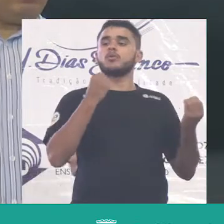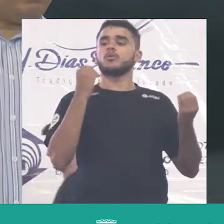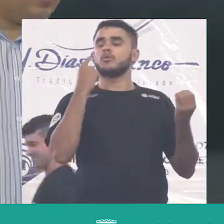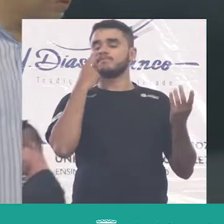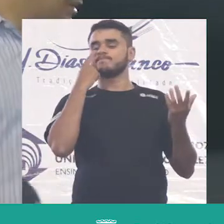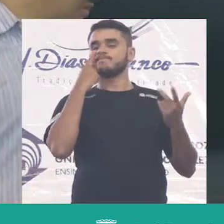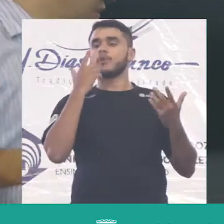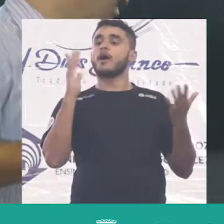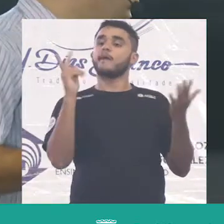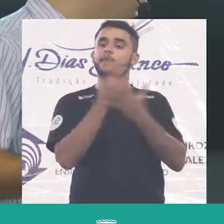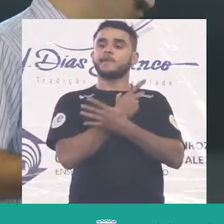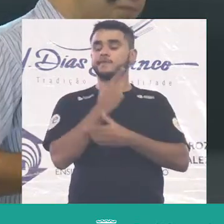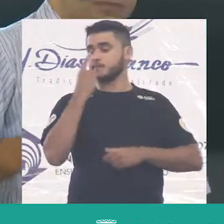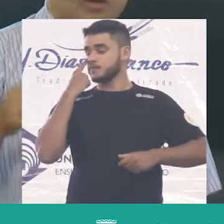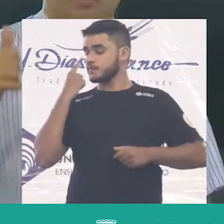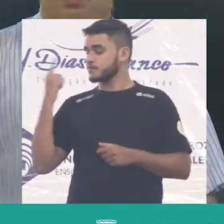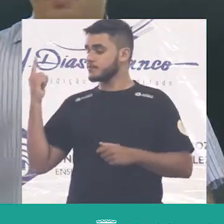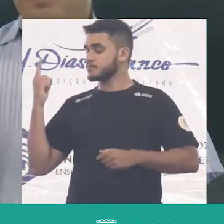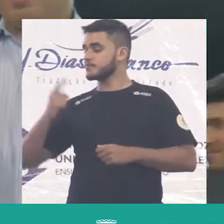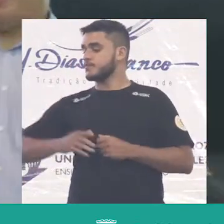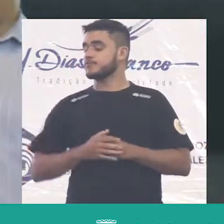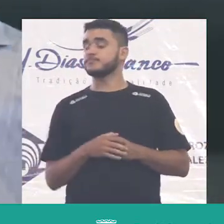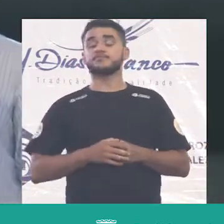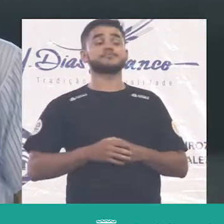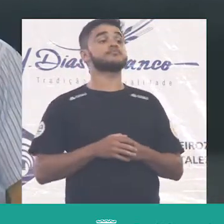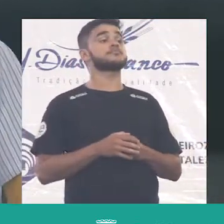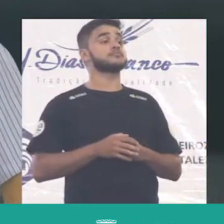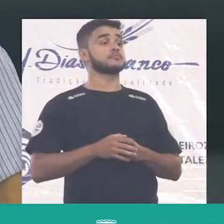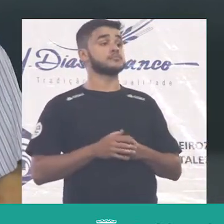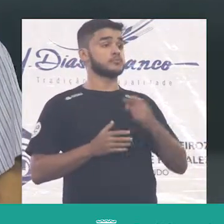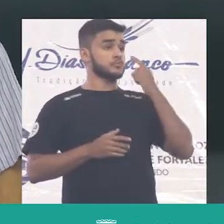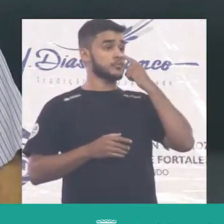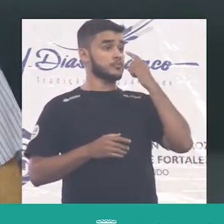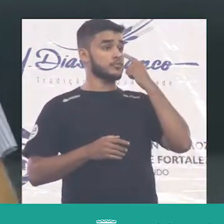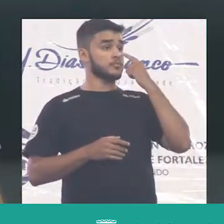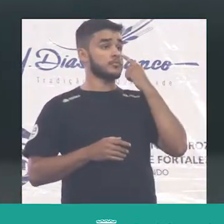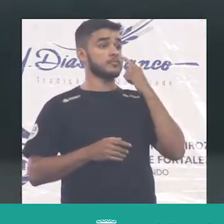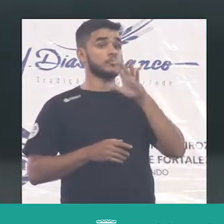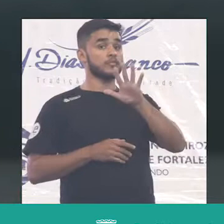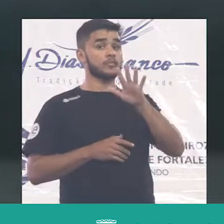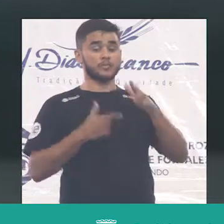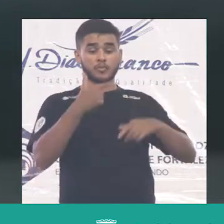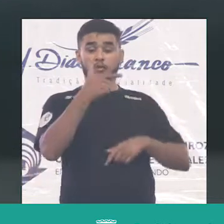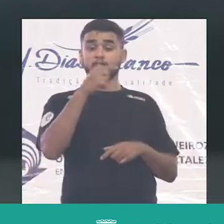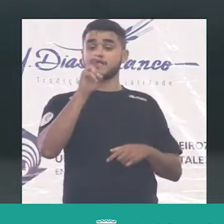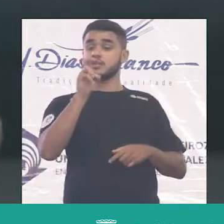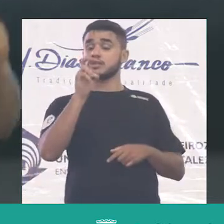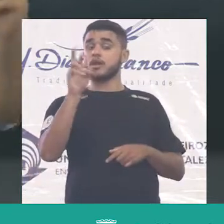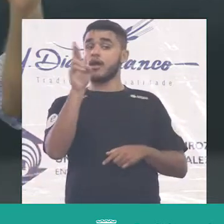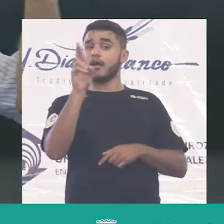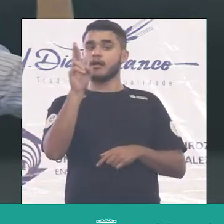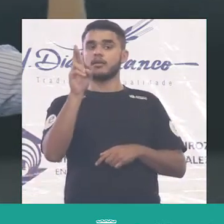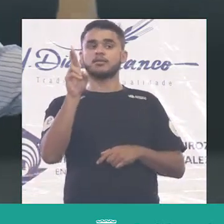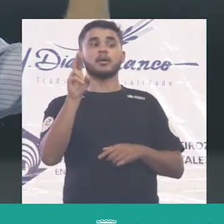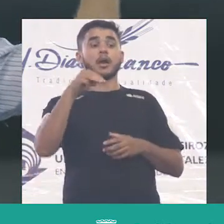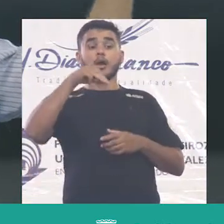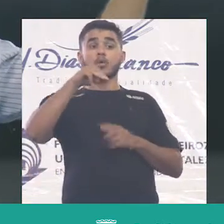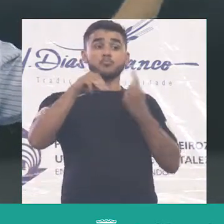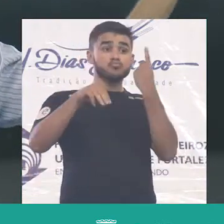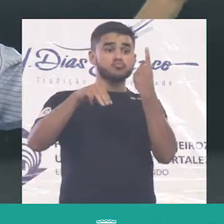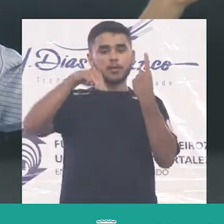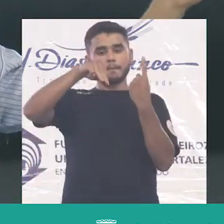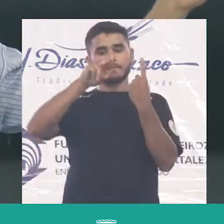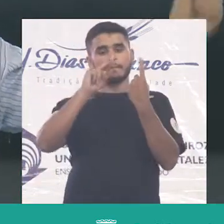é? Vocês devem ter visto aí. O problema qual é? É R$25 por metro